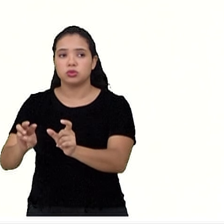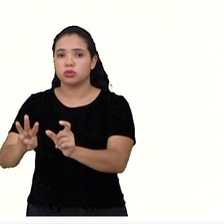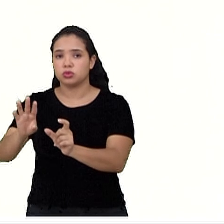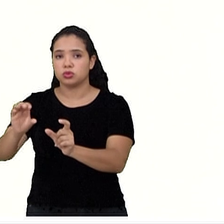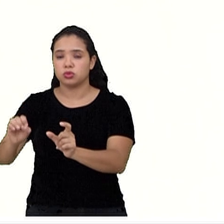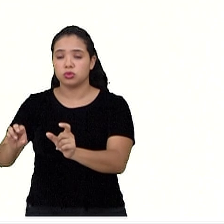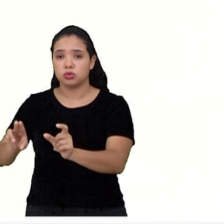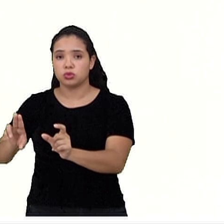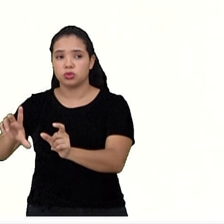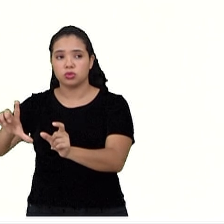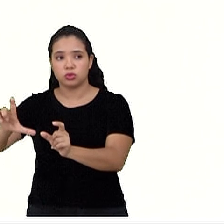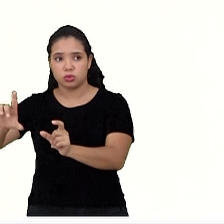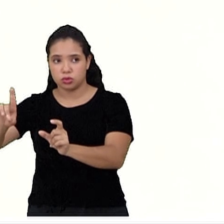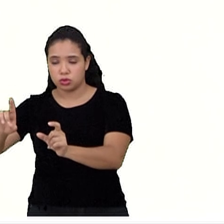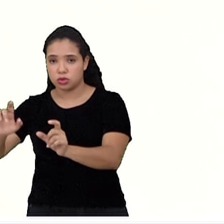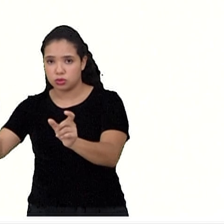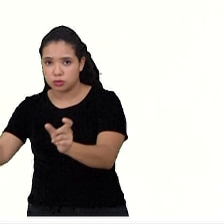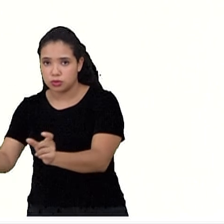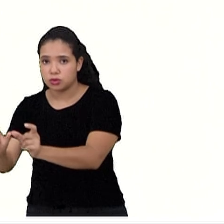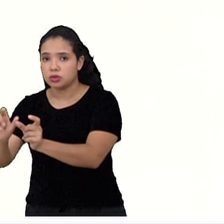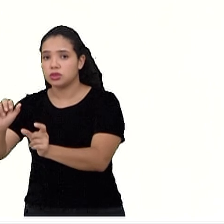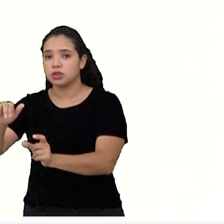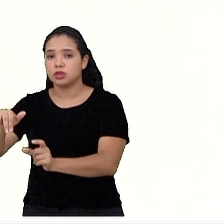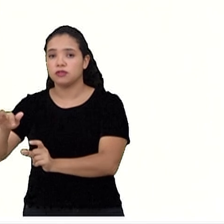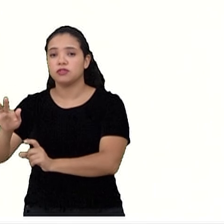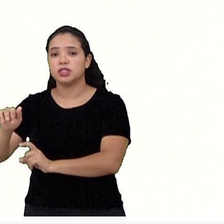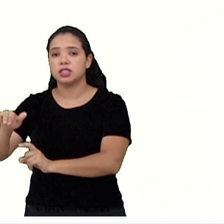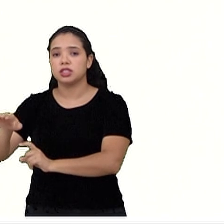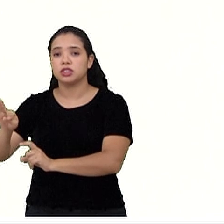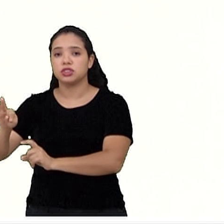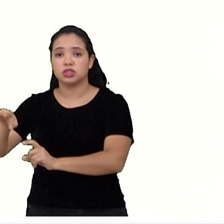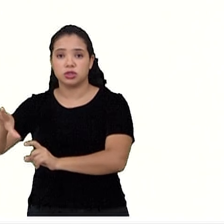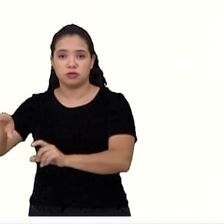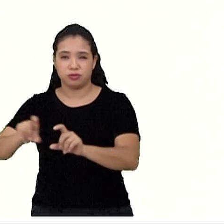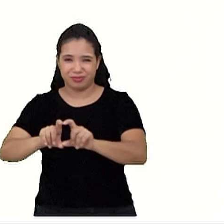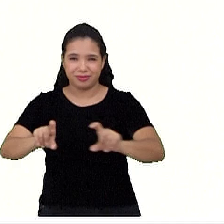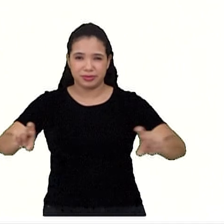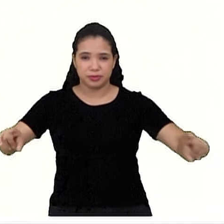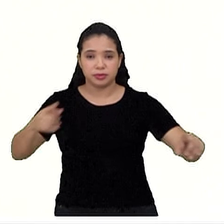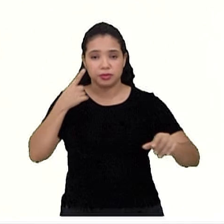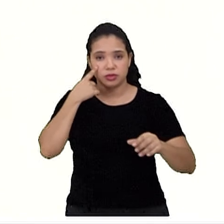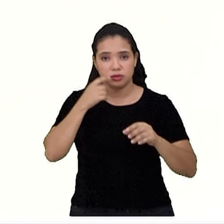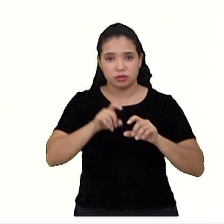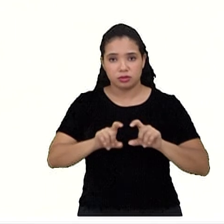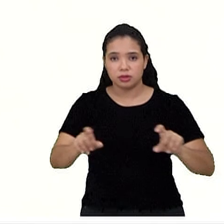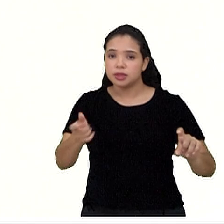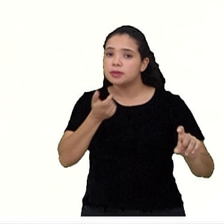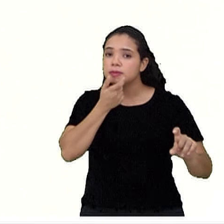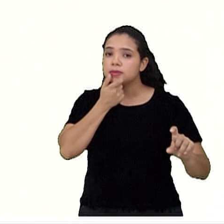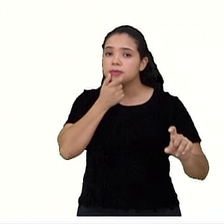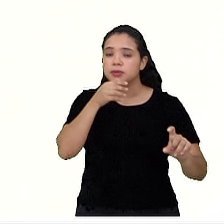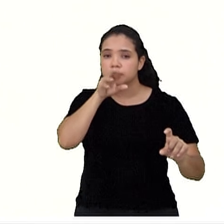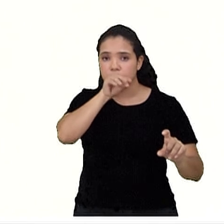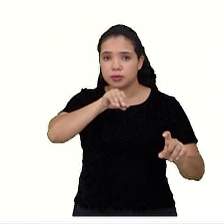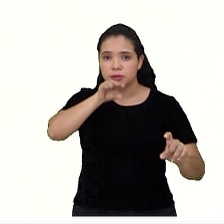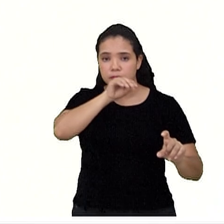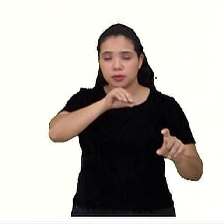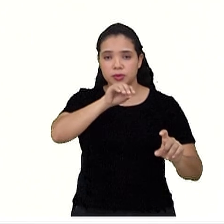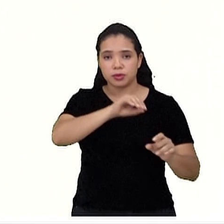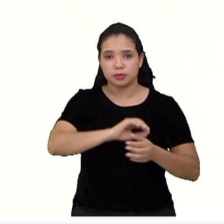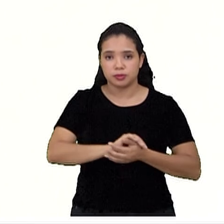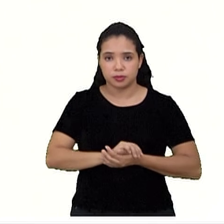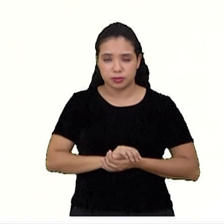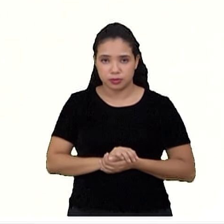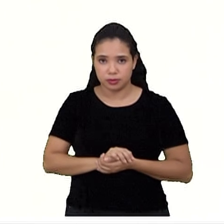no infinitivo. Vamos para o exemplo aí? If he didn't eat too much fat, he wouldn't have